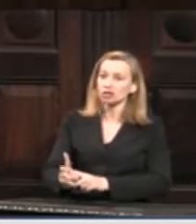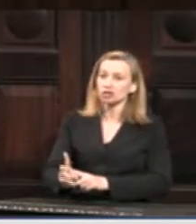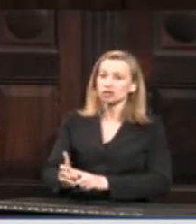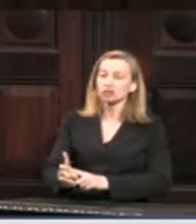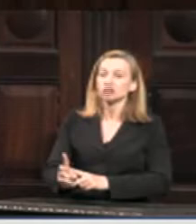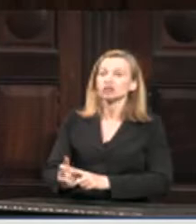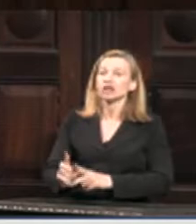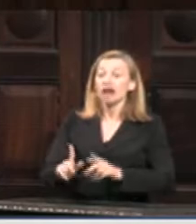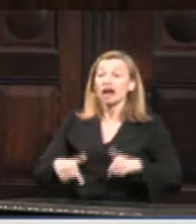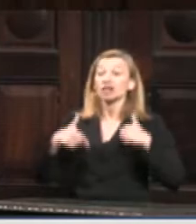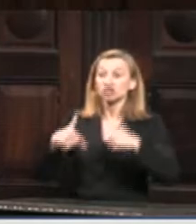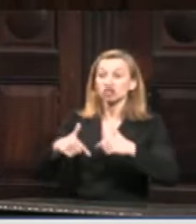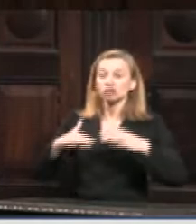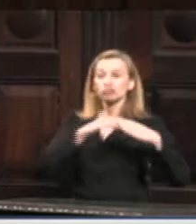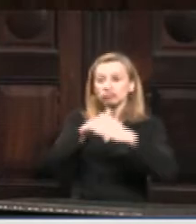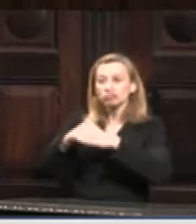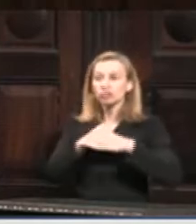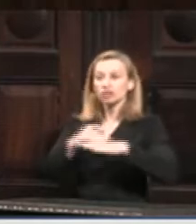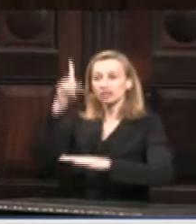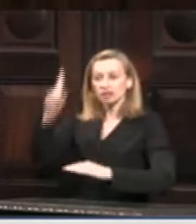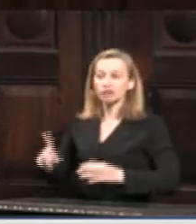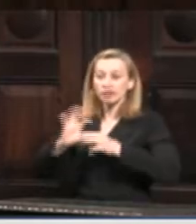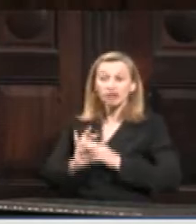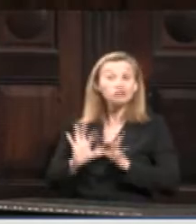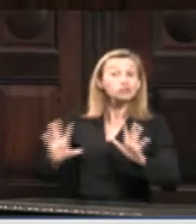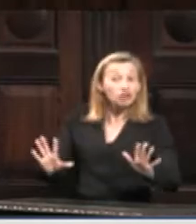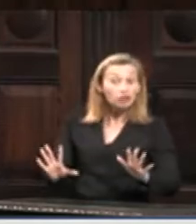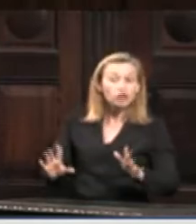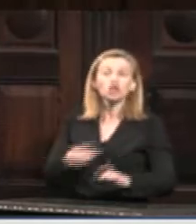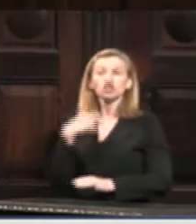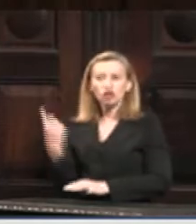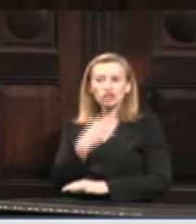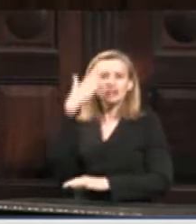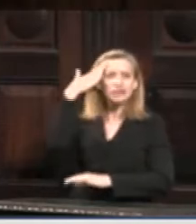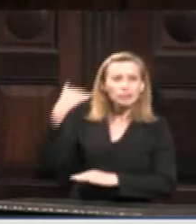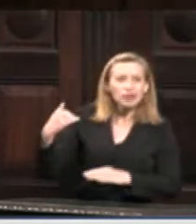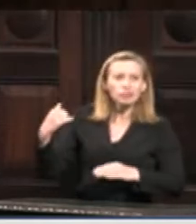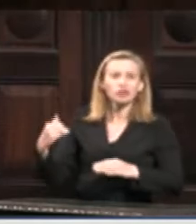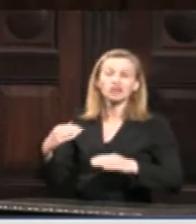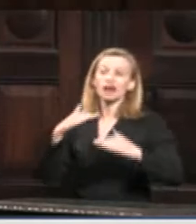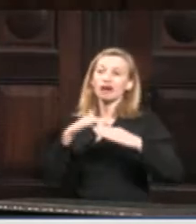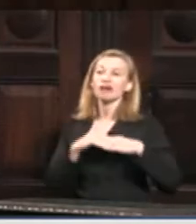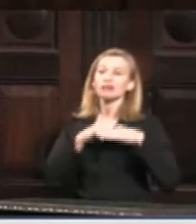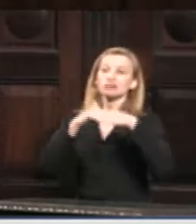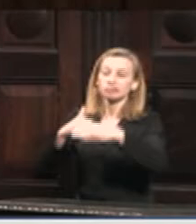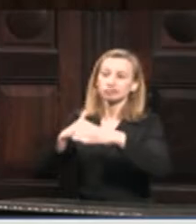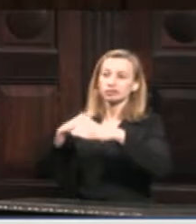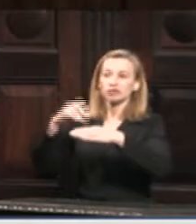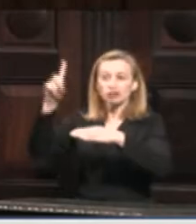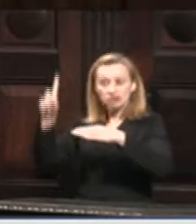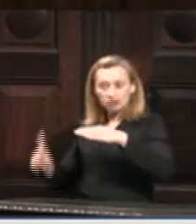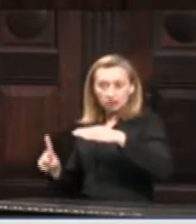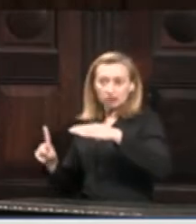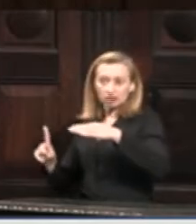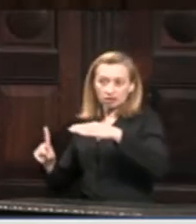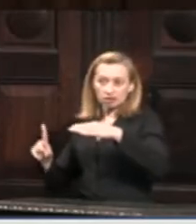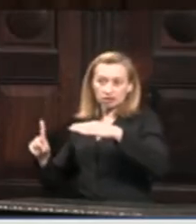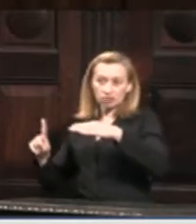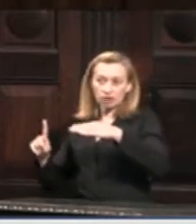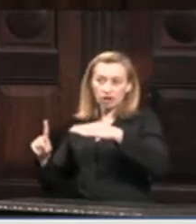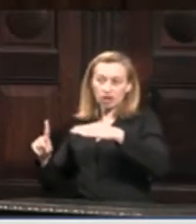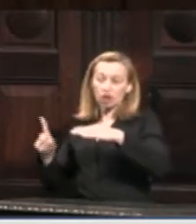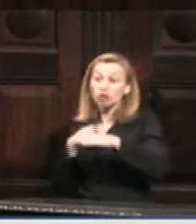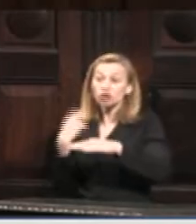democrática. Nós sabemos perfeitamente que a democracia é a arte de se apaziguar